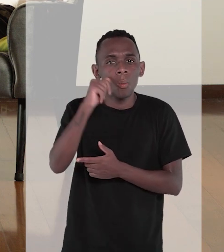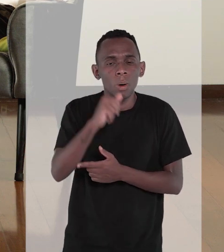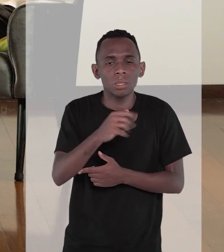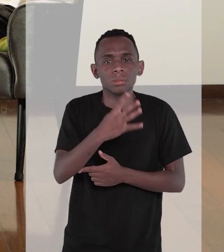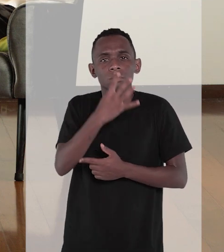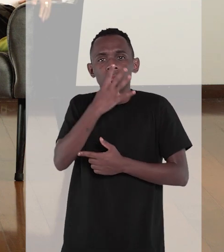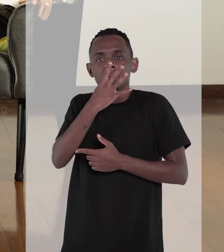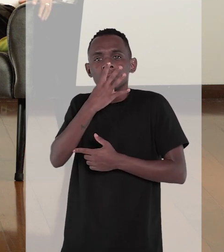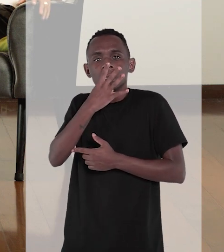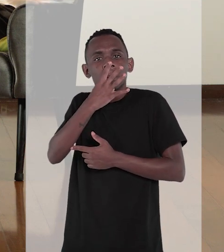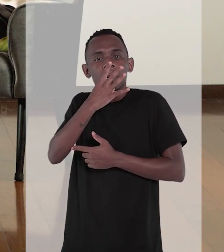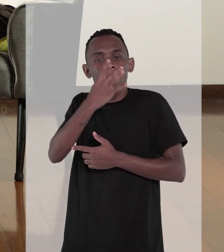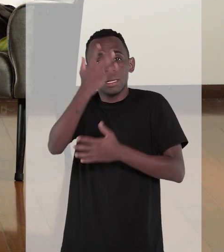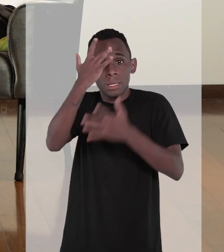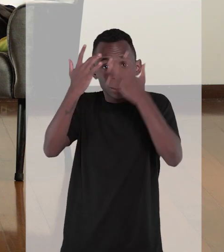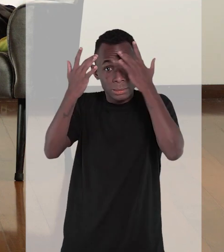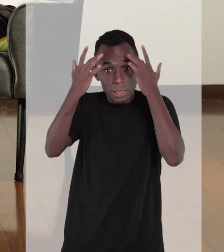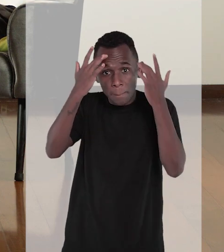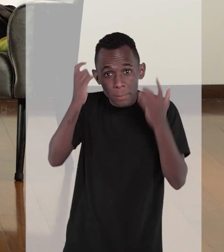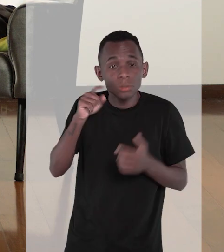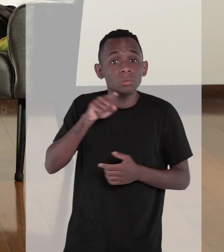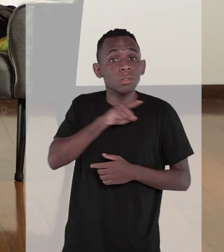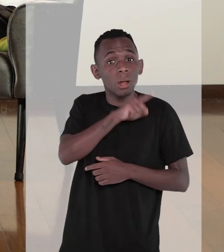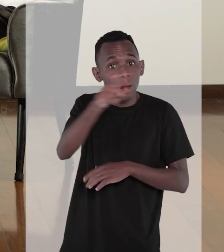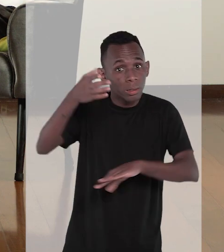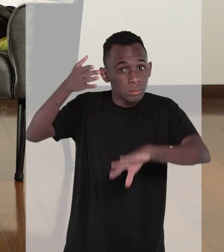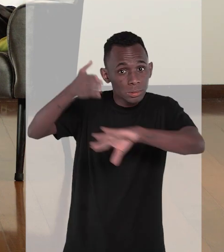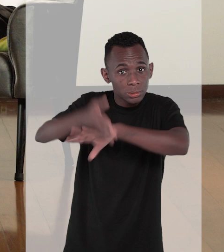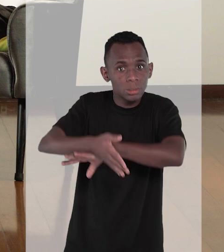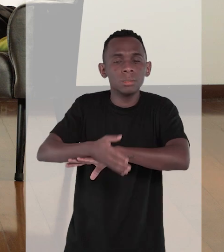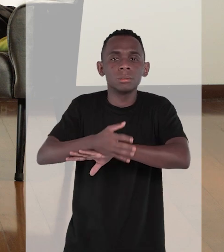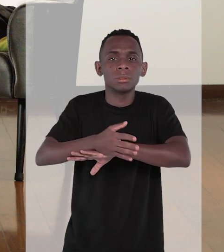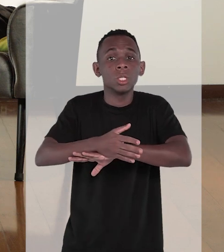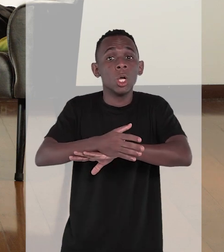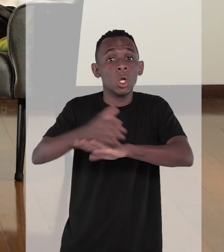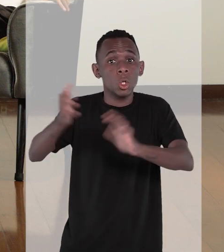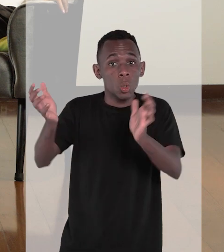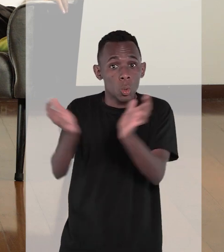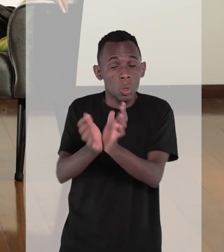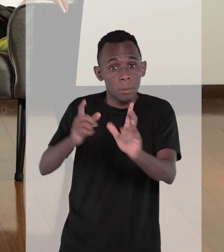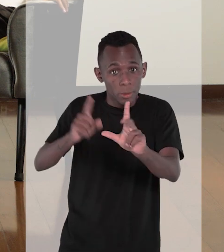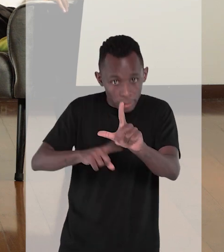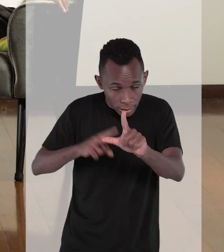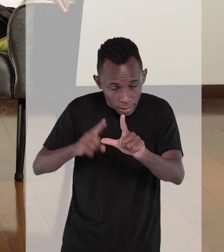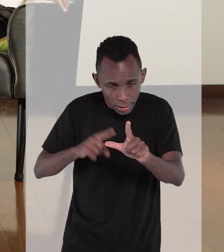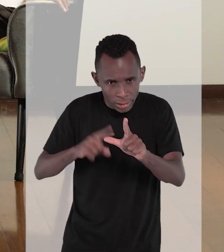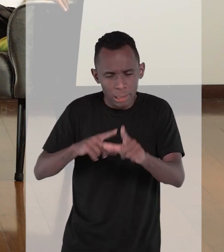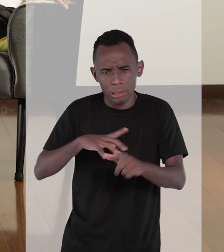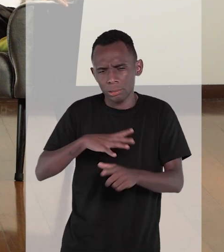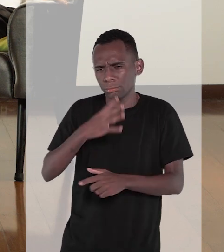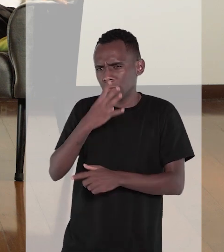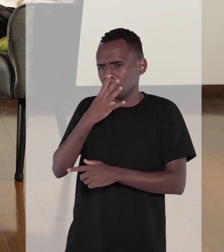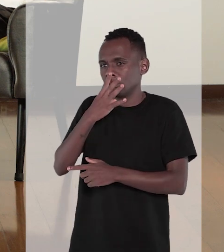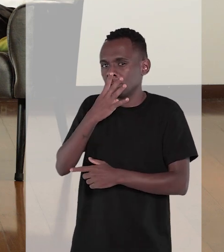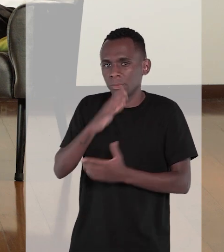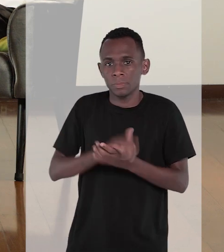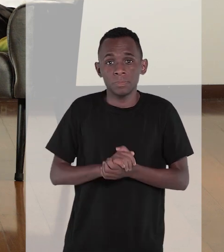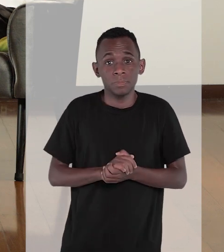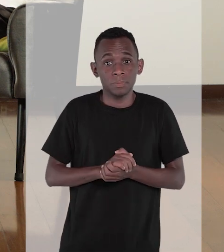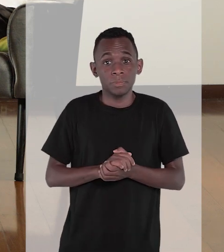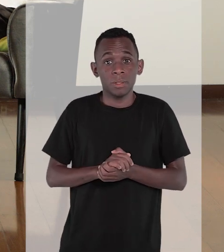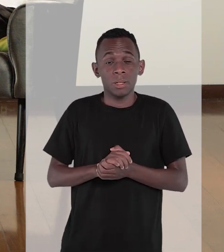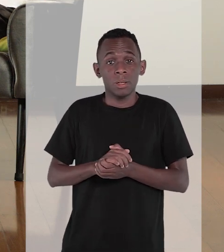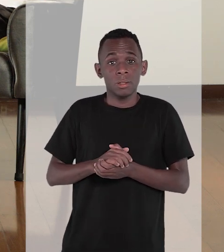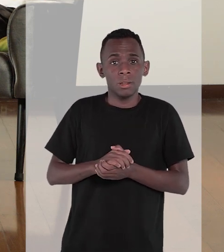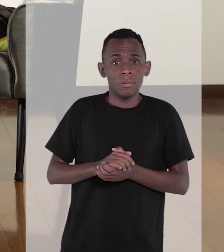acho que para mim admirar as pessoas que estão lá. Tem muita gente que eu acho que devia estar lá. E tem, sabe, você